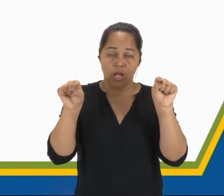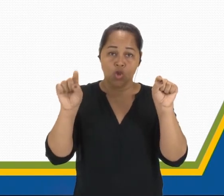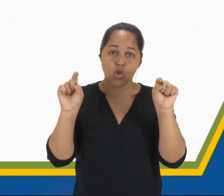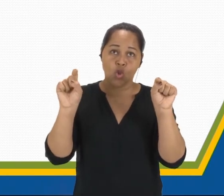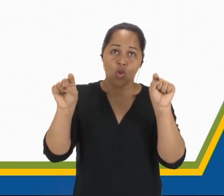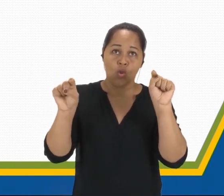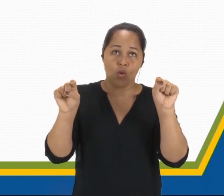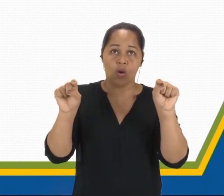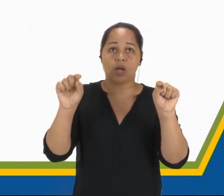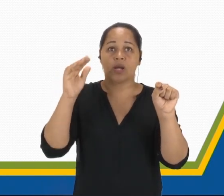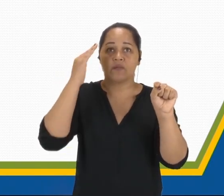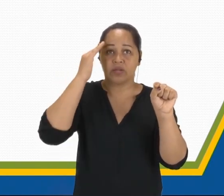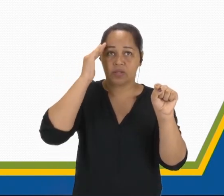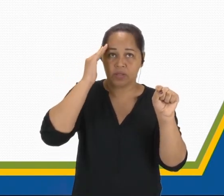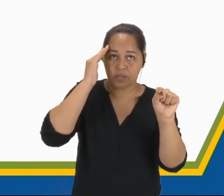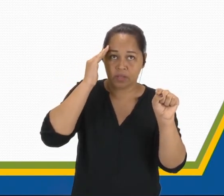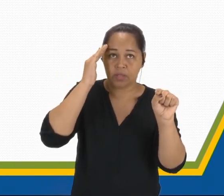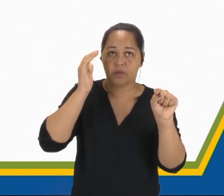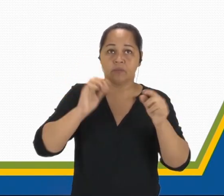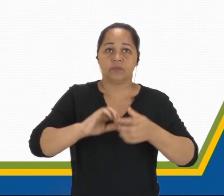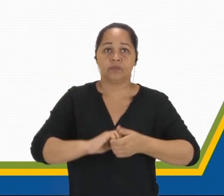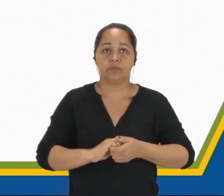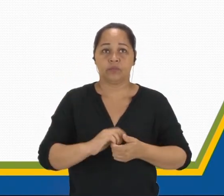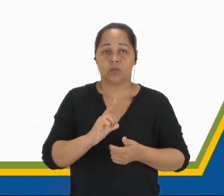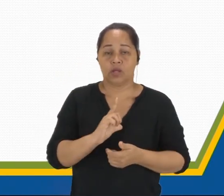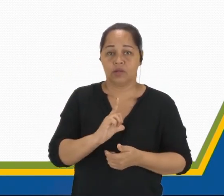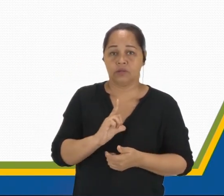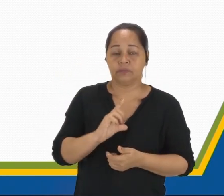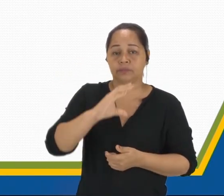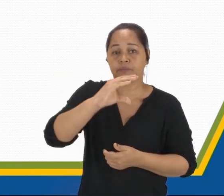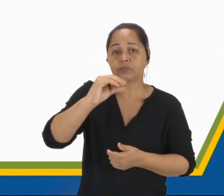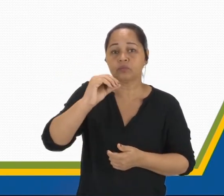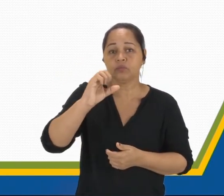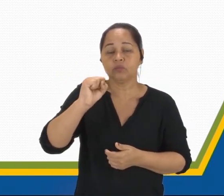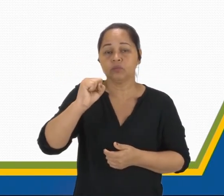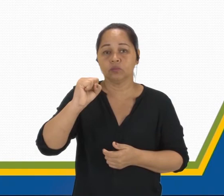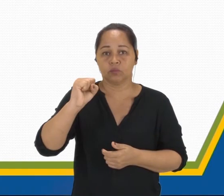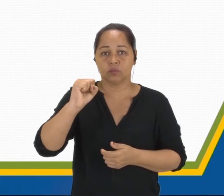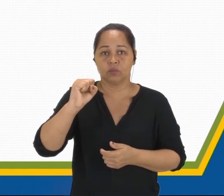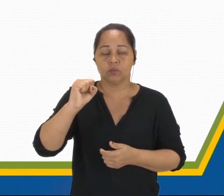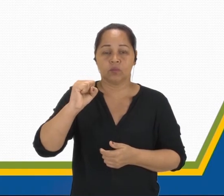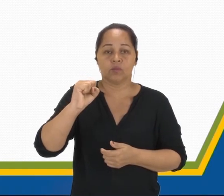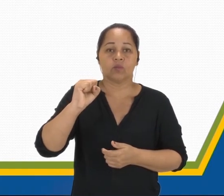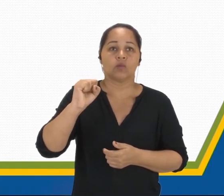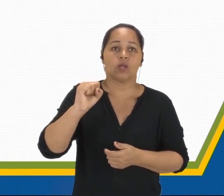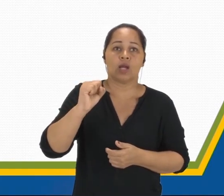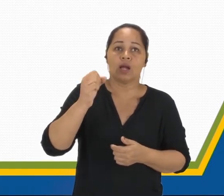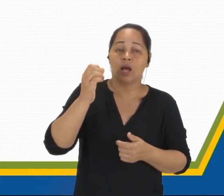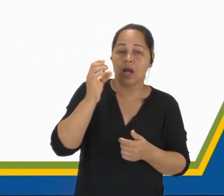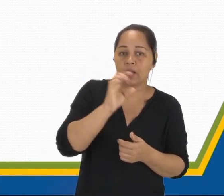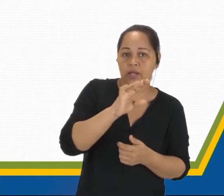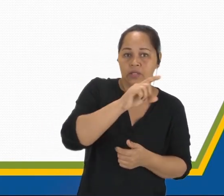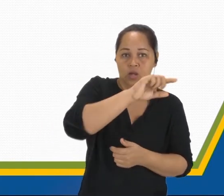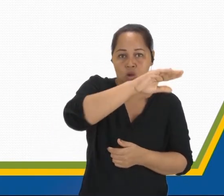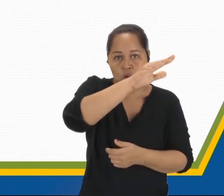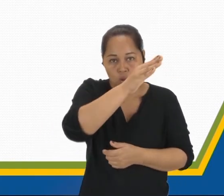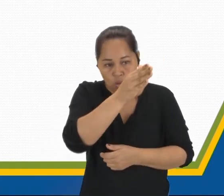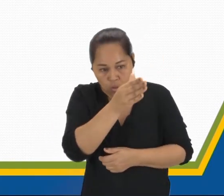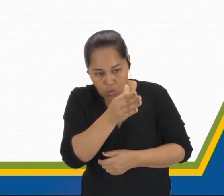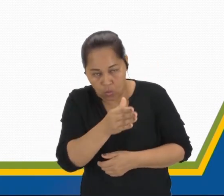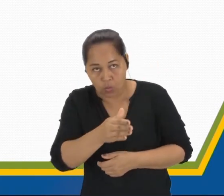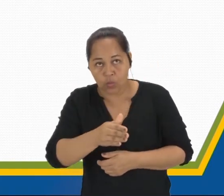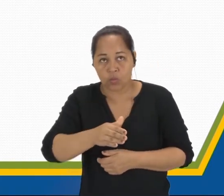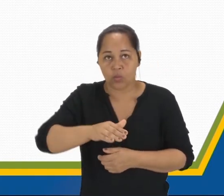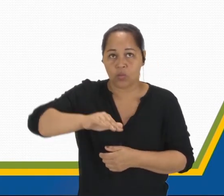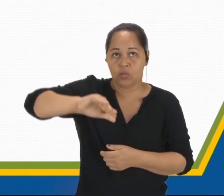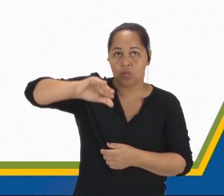ciclo trigonométrico ela vai ter esse comportamento, tanto para o lado positivo quanto para o lado negativo. Como assim? Aqui não é π sobre 2,